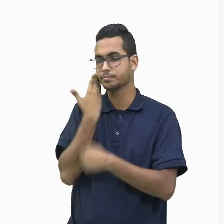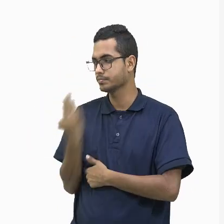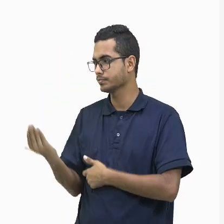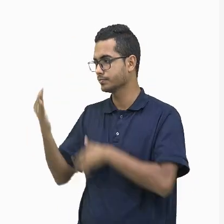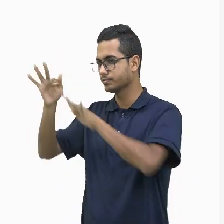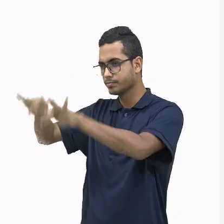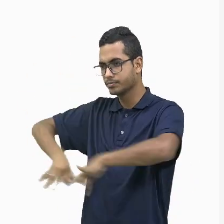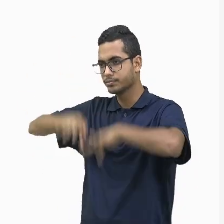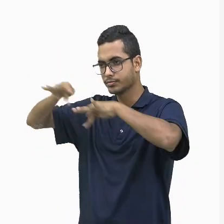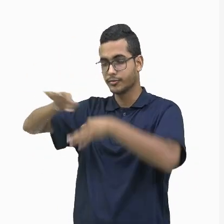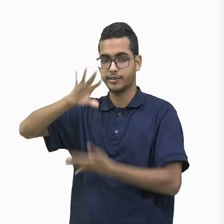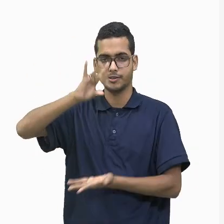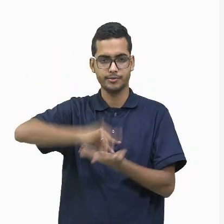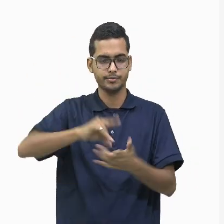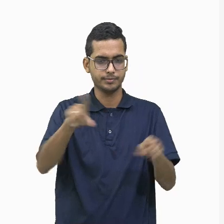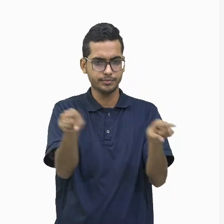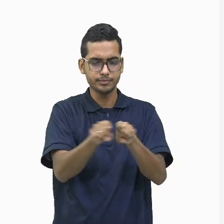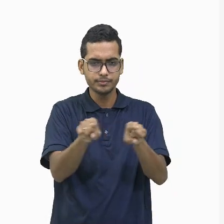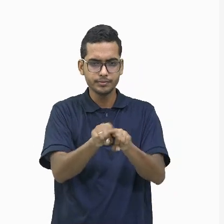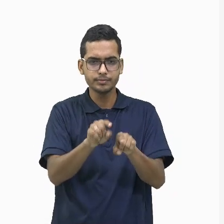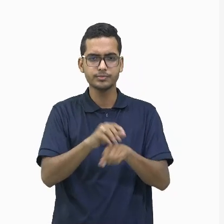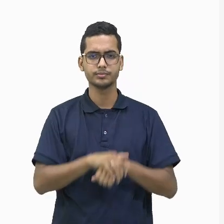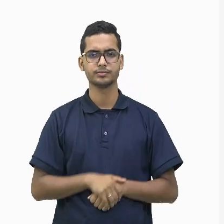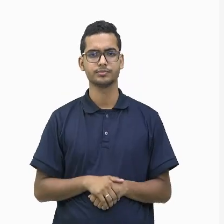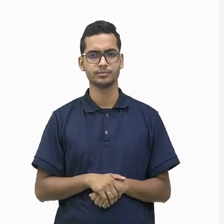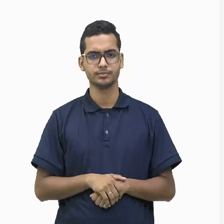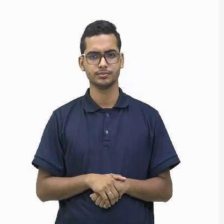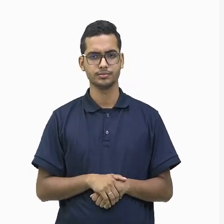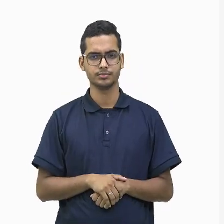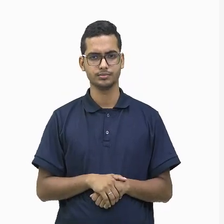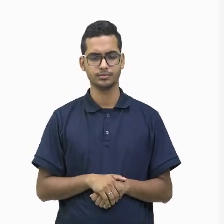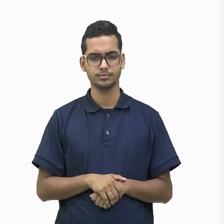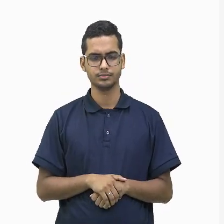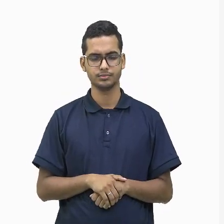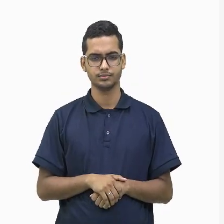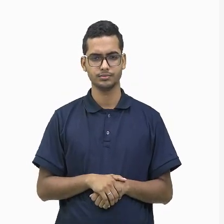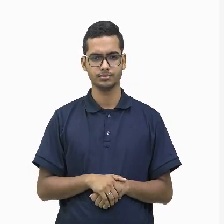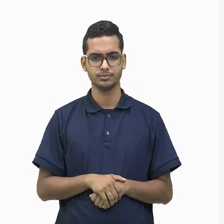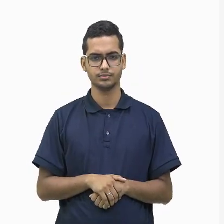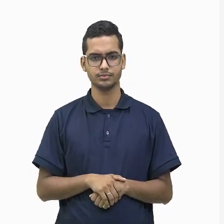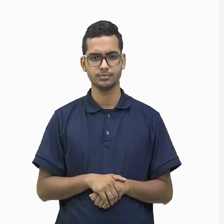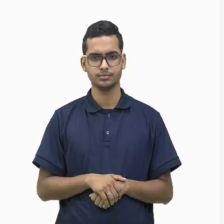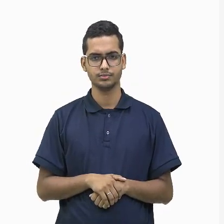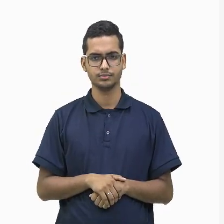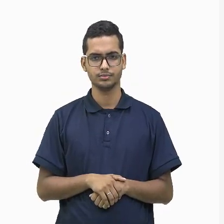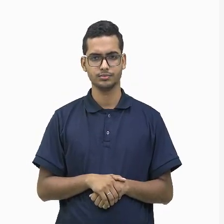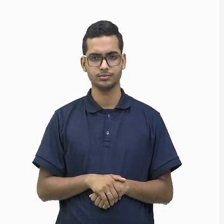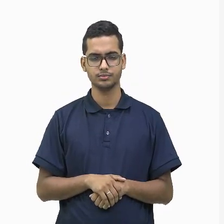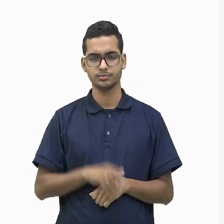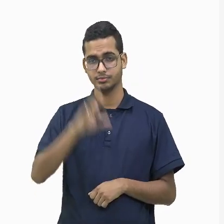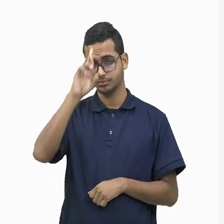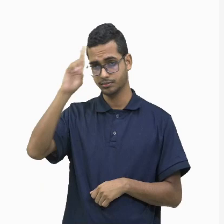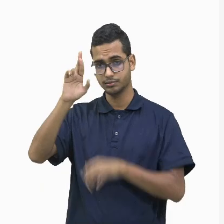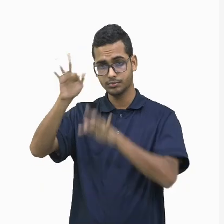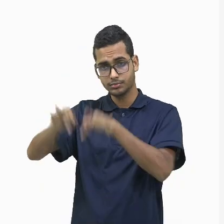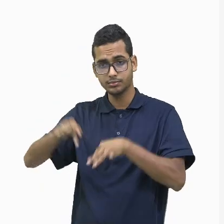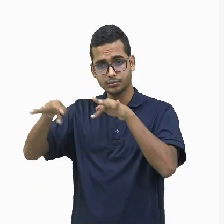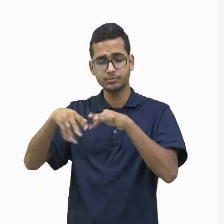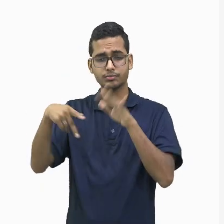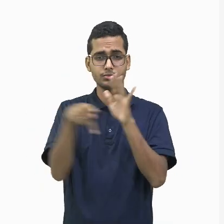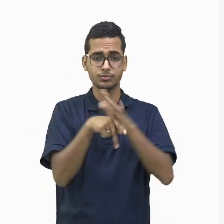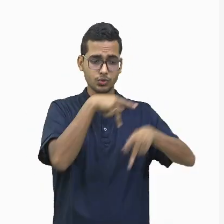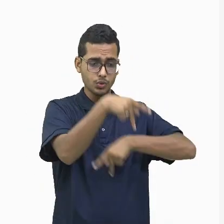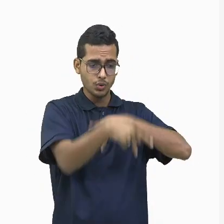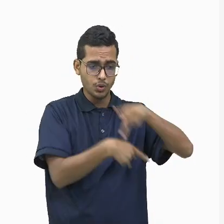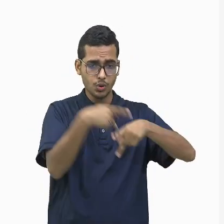feudal, essa concessão, né, essa relação entre um senhor feudal e o seu vassalo, tá?